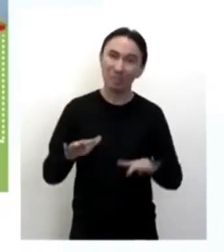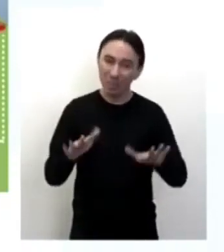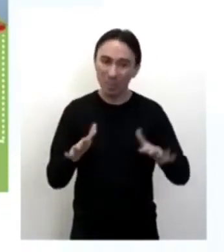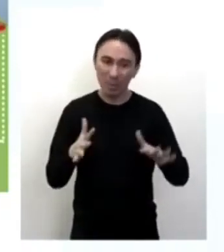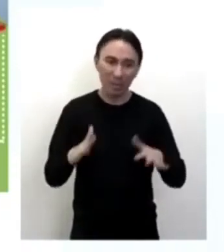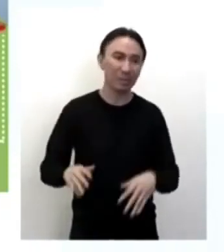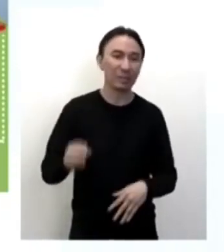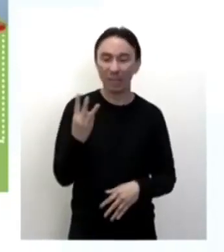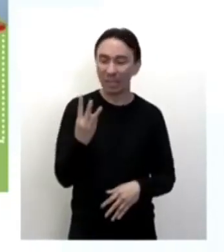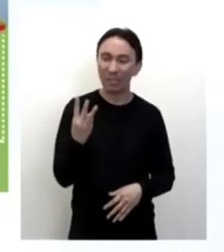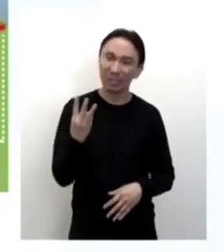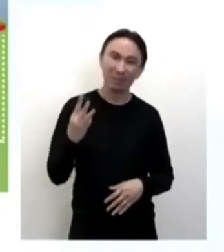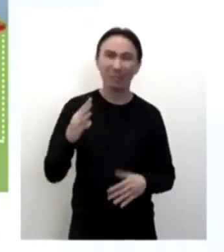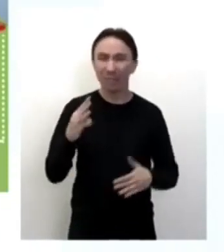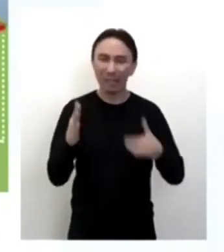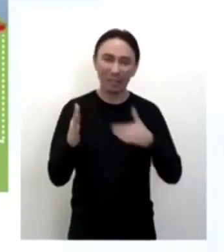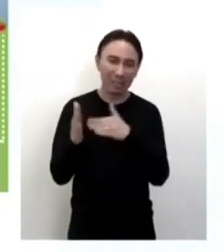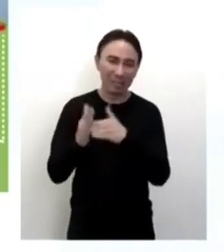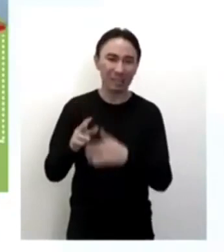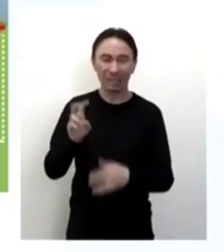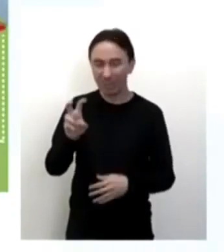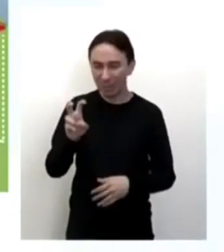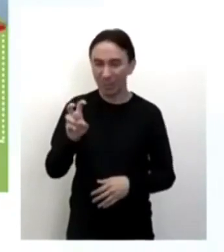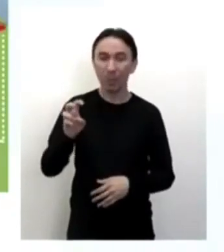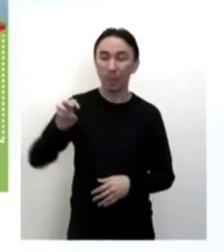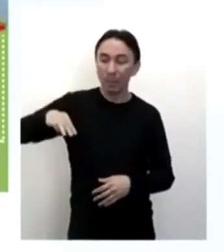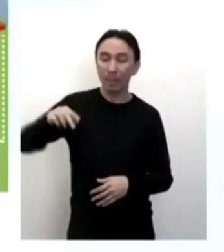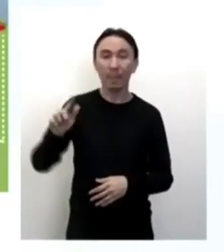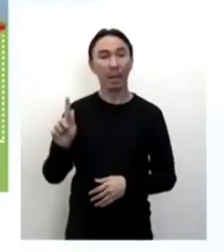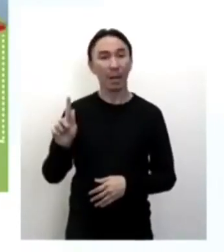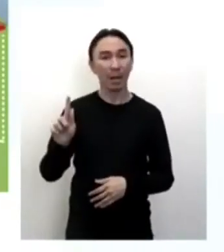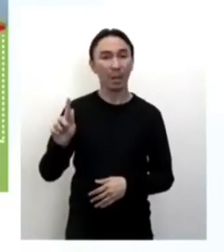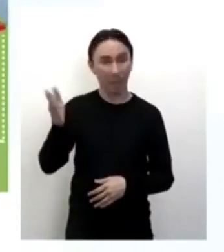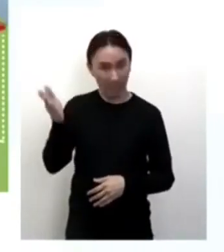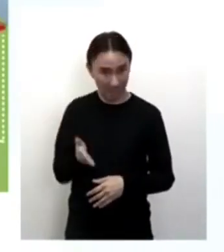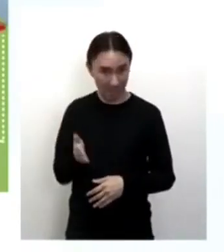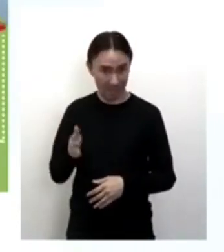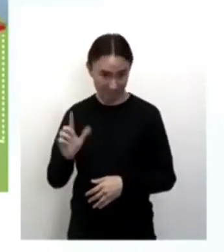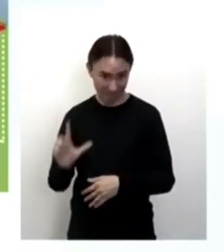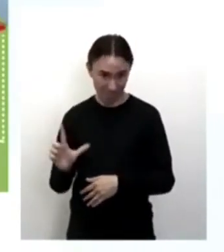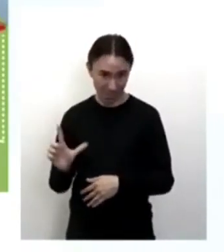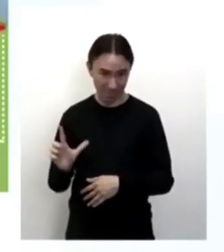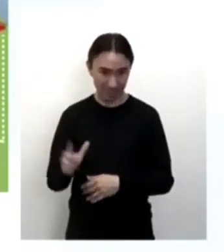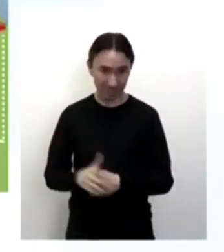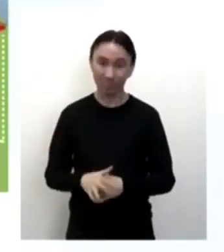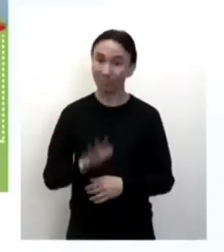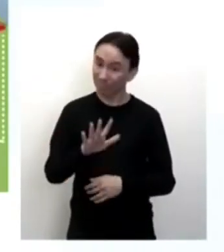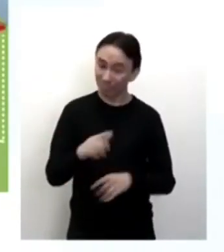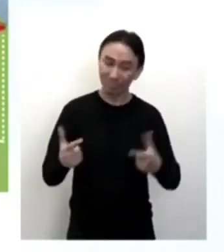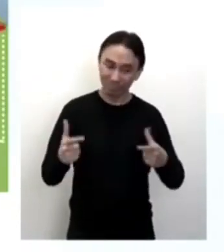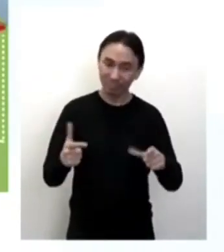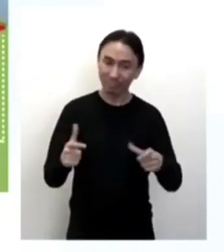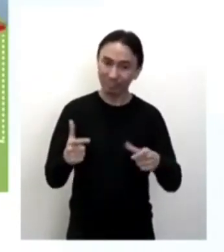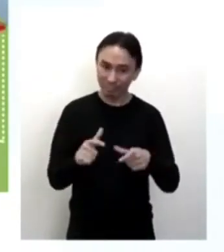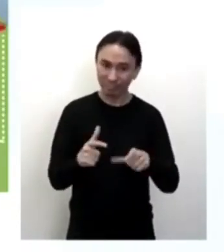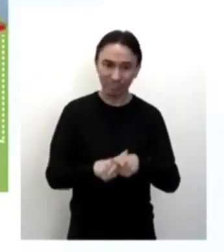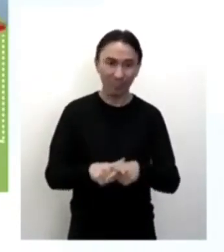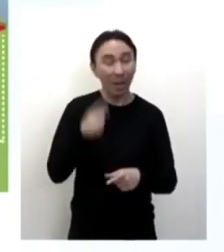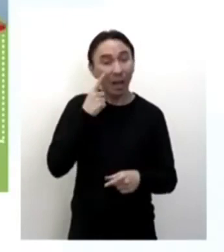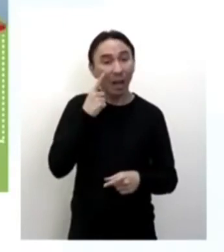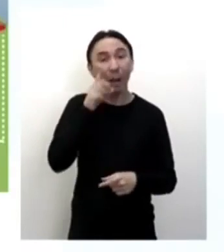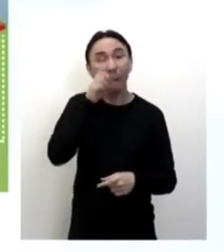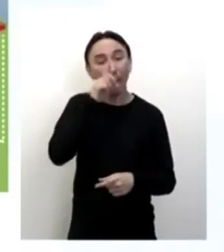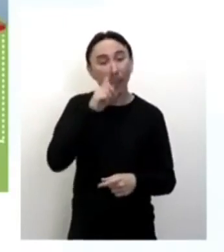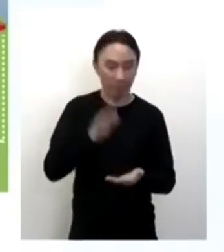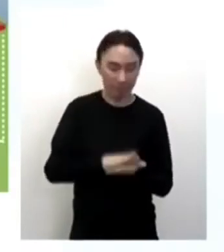já, né, ainda está na questão potável, né? Mas já diminuindo. Aí em amarelo, que aí